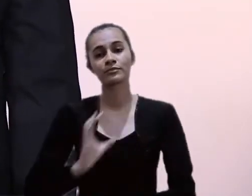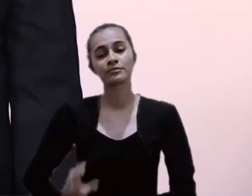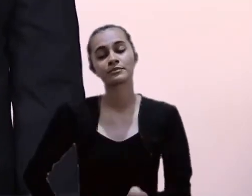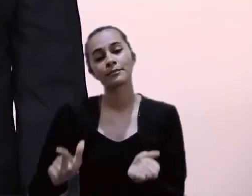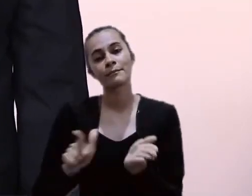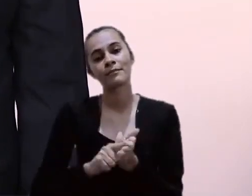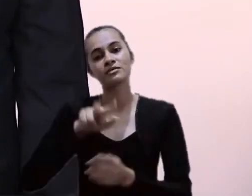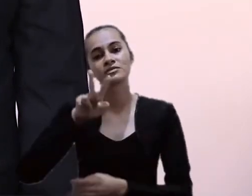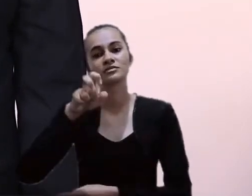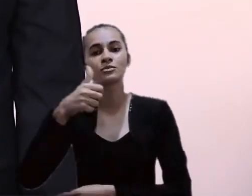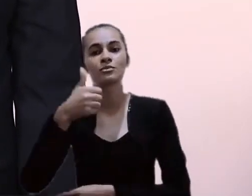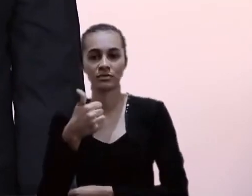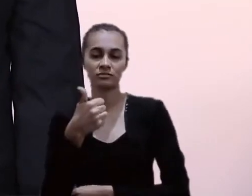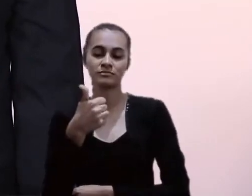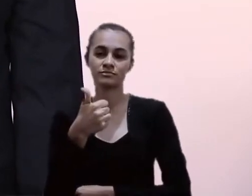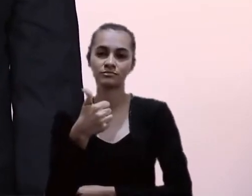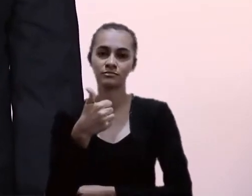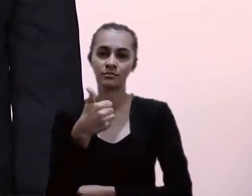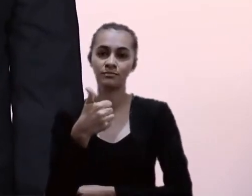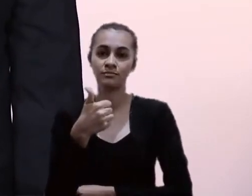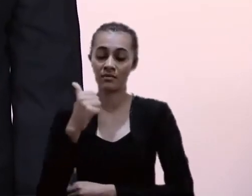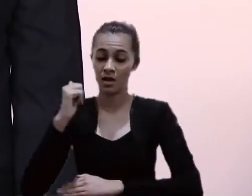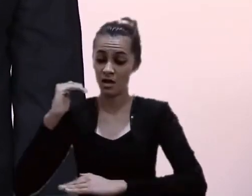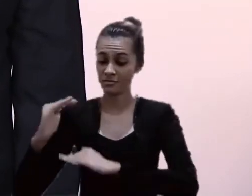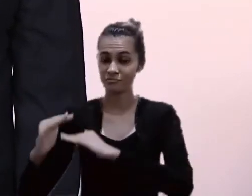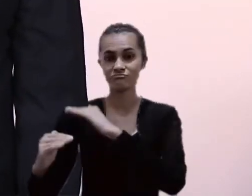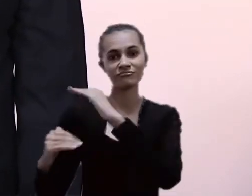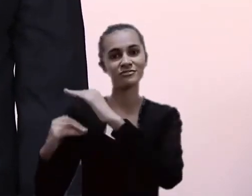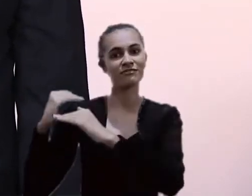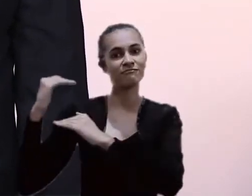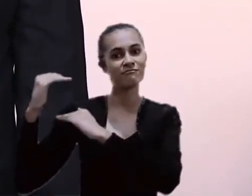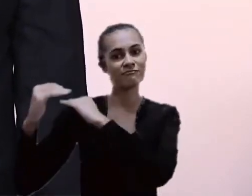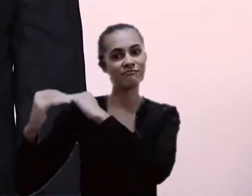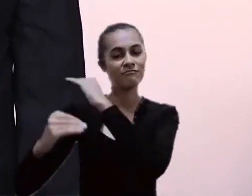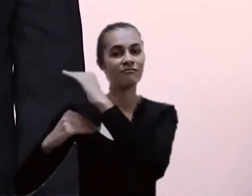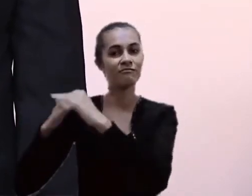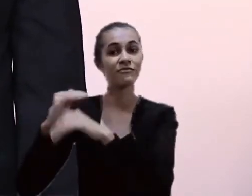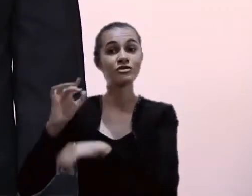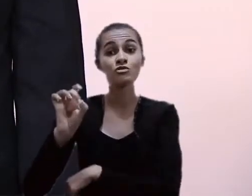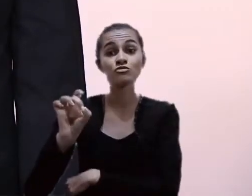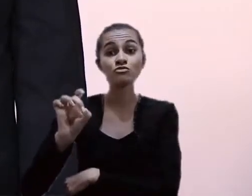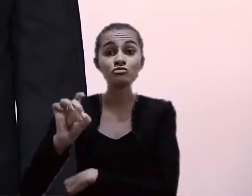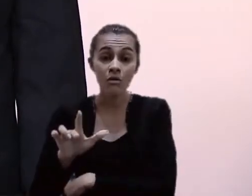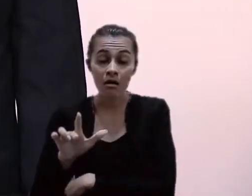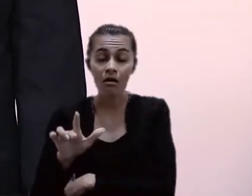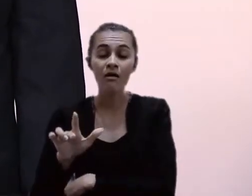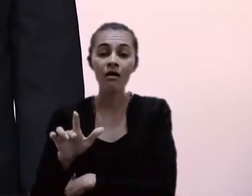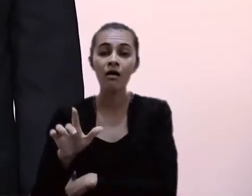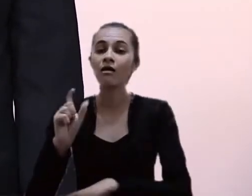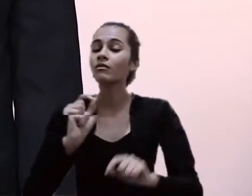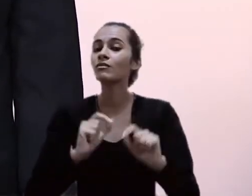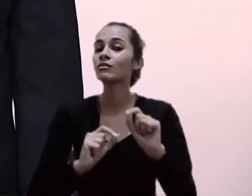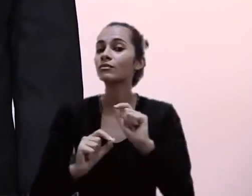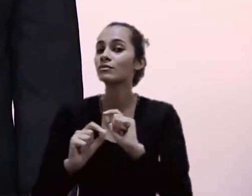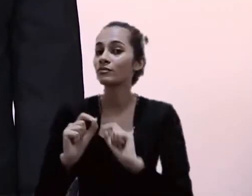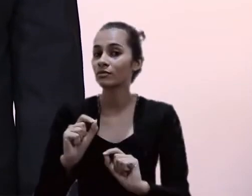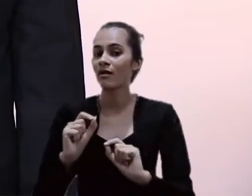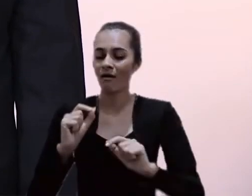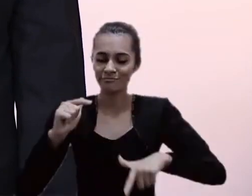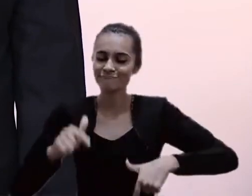de crescer na graça é fazer de maneira desinteressada o próprio trabalho